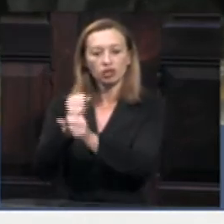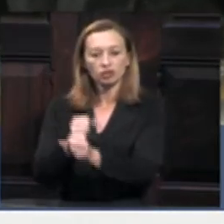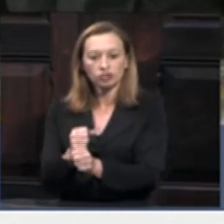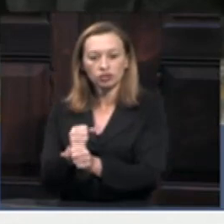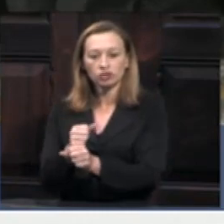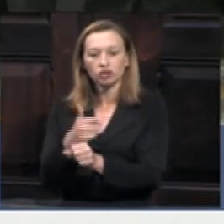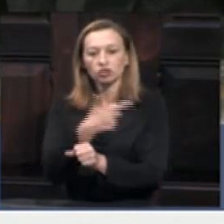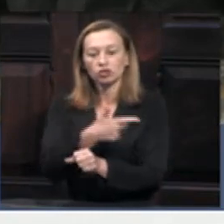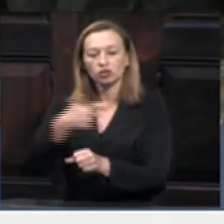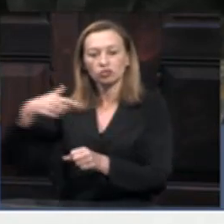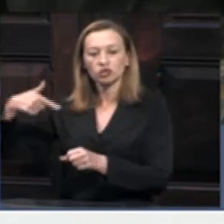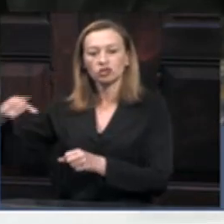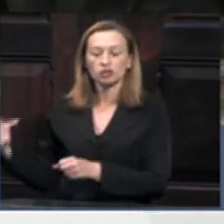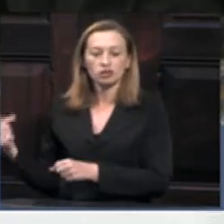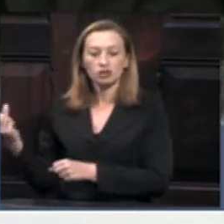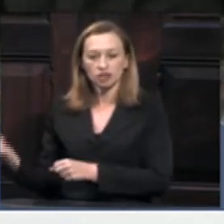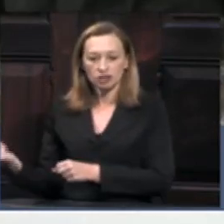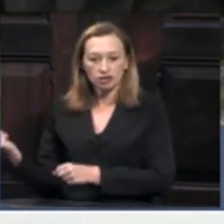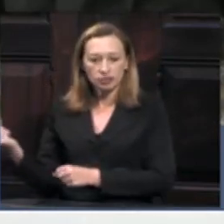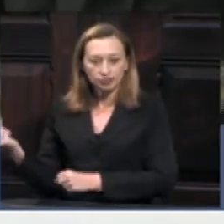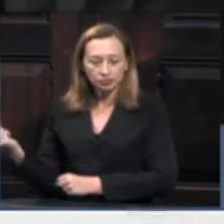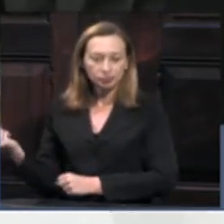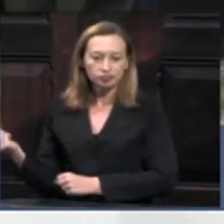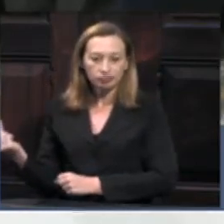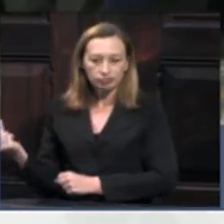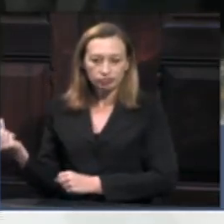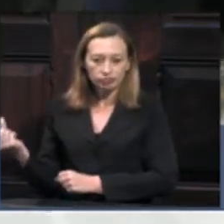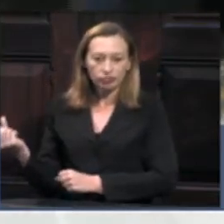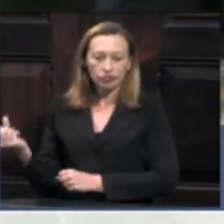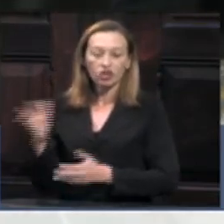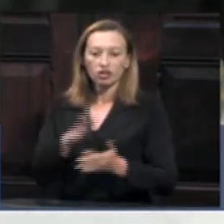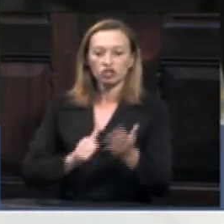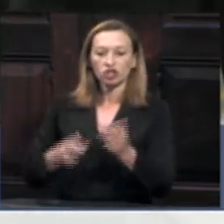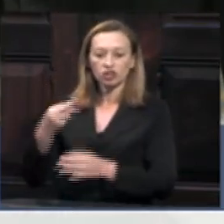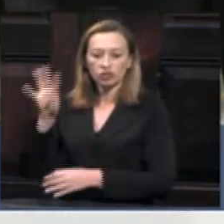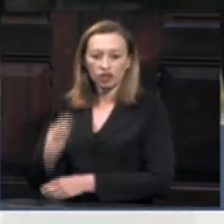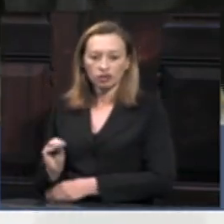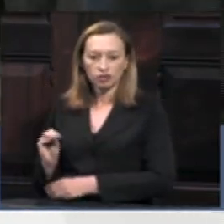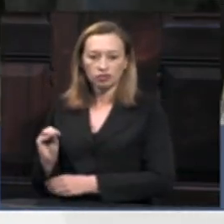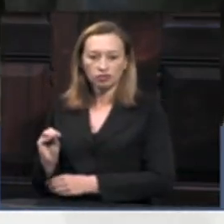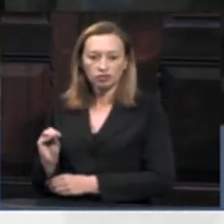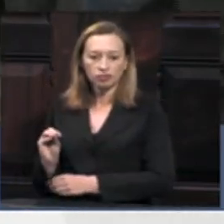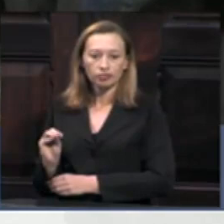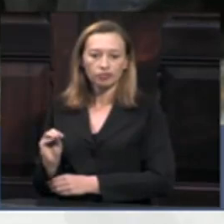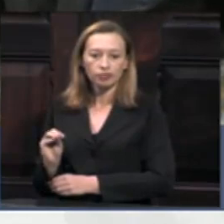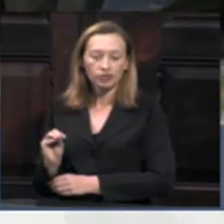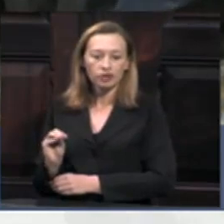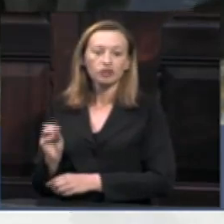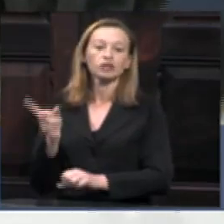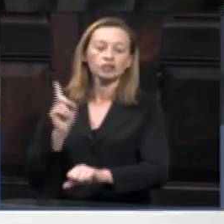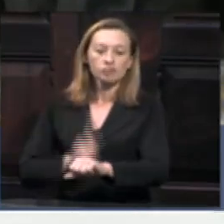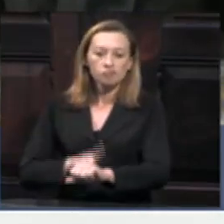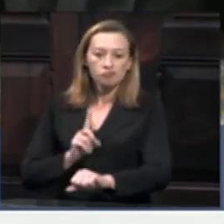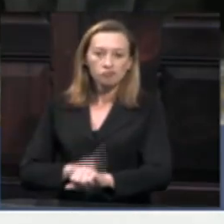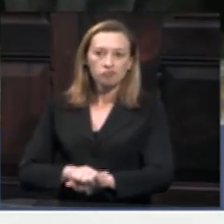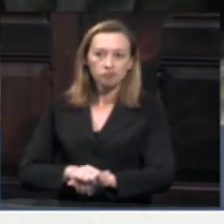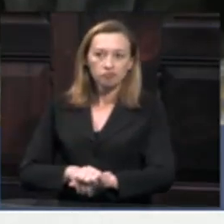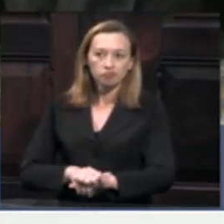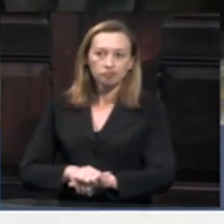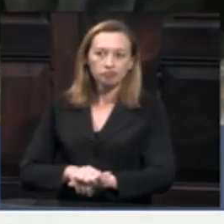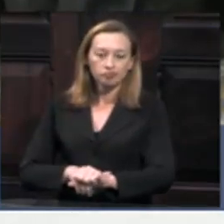desde 2016, é pela derrubada do veto. E nesse